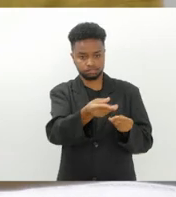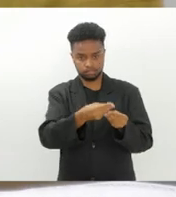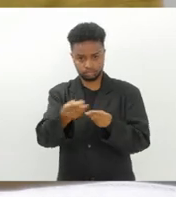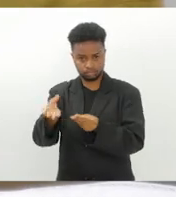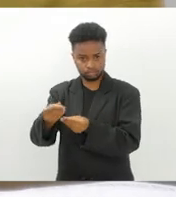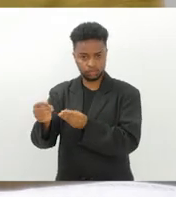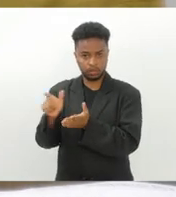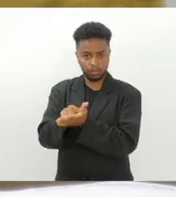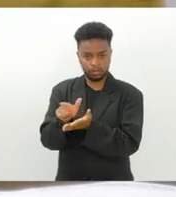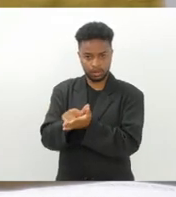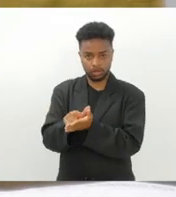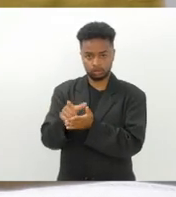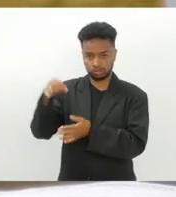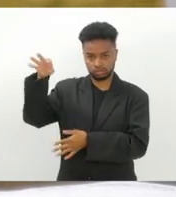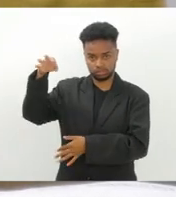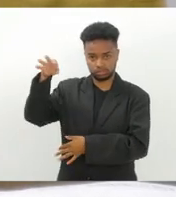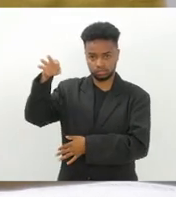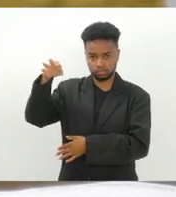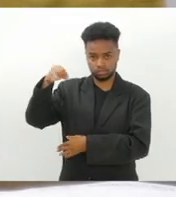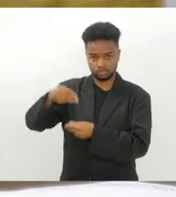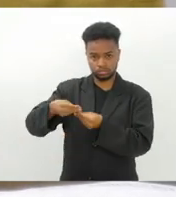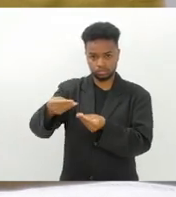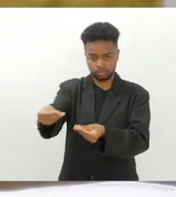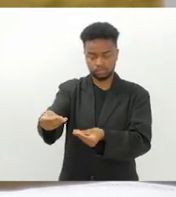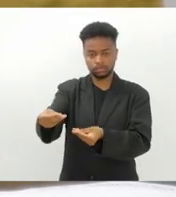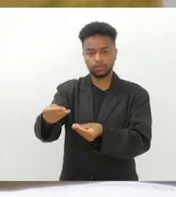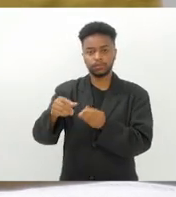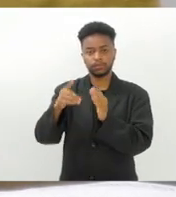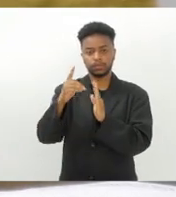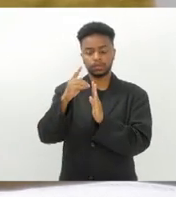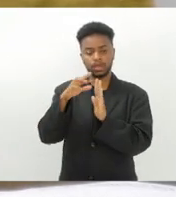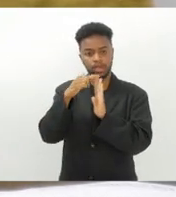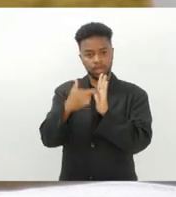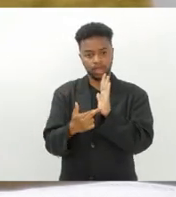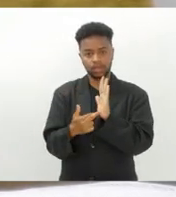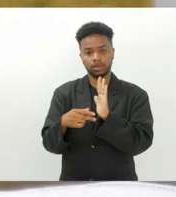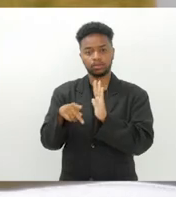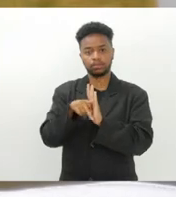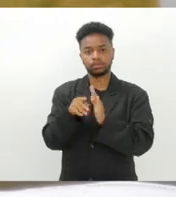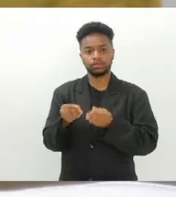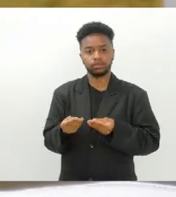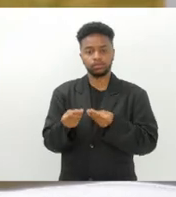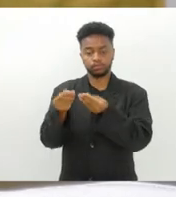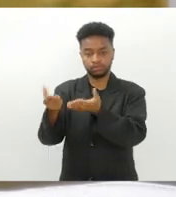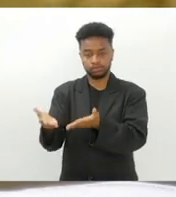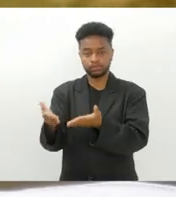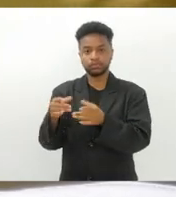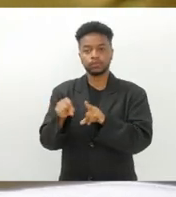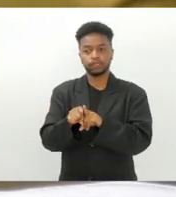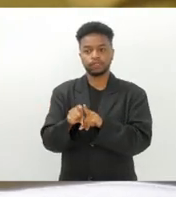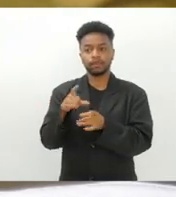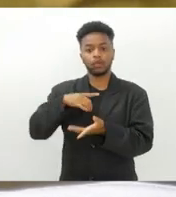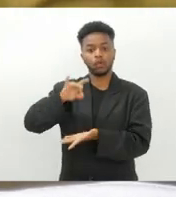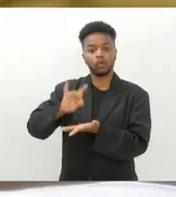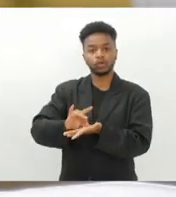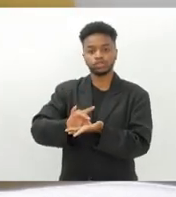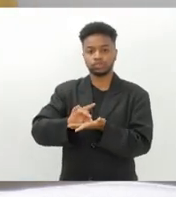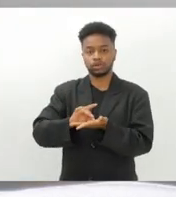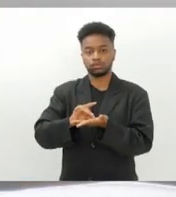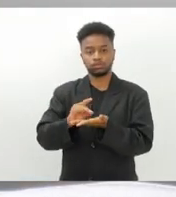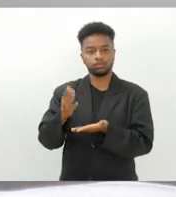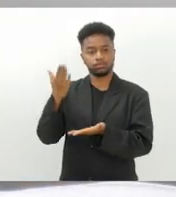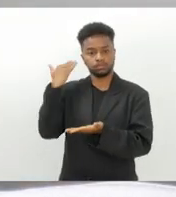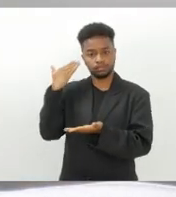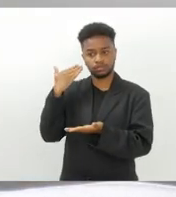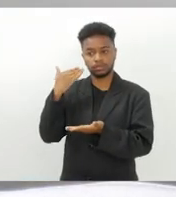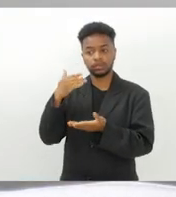vocês, isso aqui, que é o decálogo das oferendas, e aqui está o decálogo original, e o